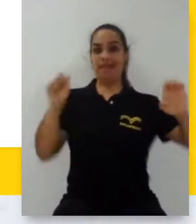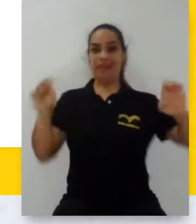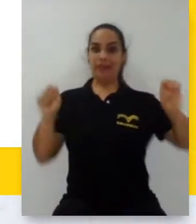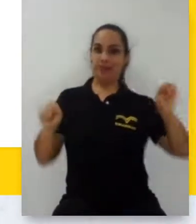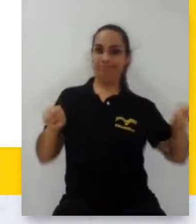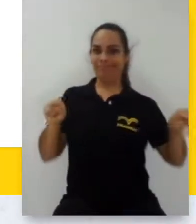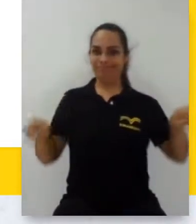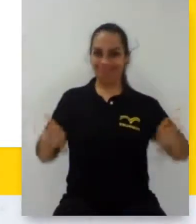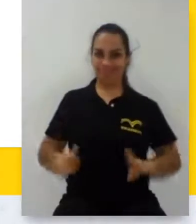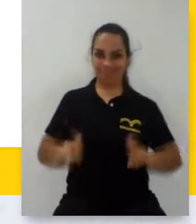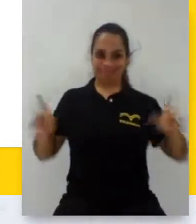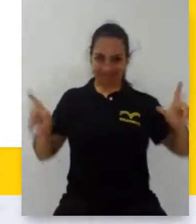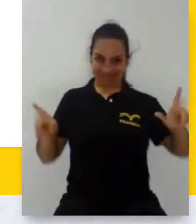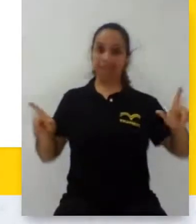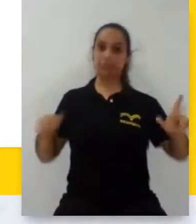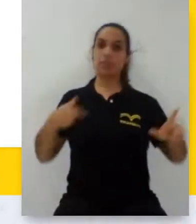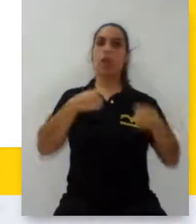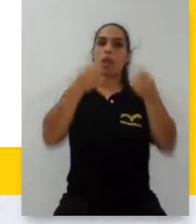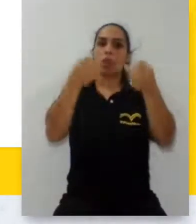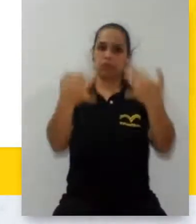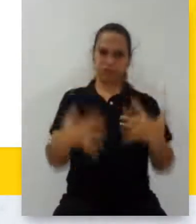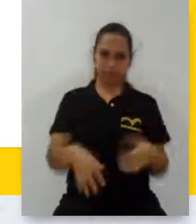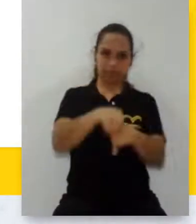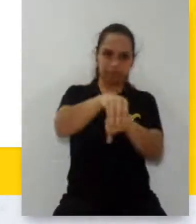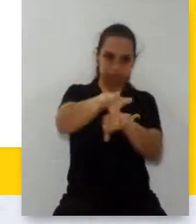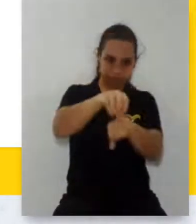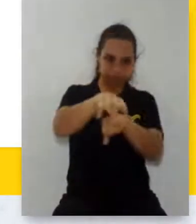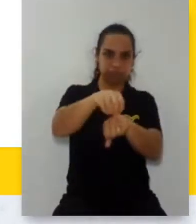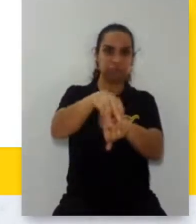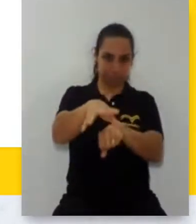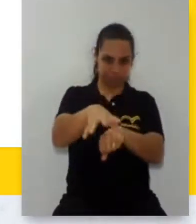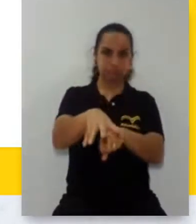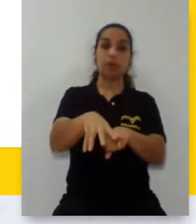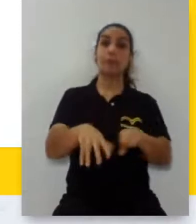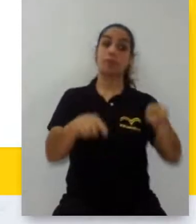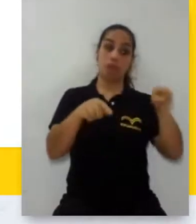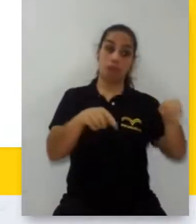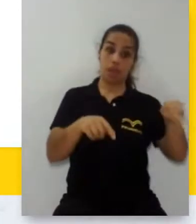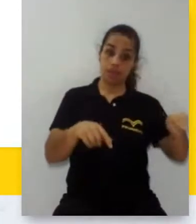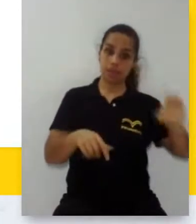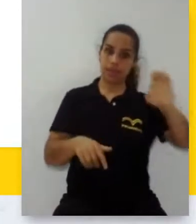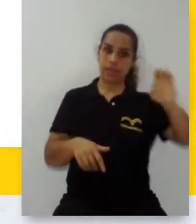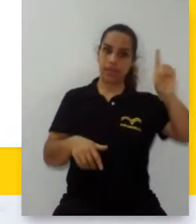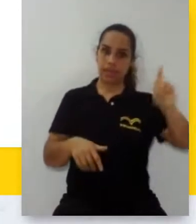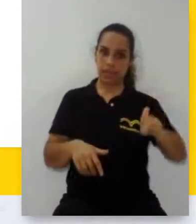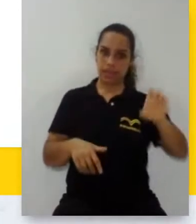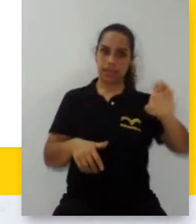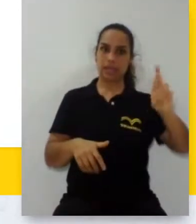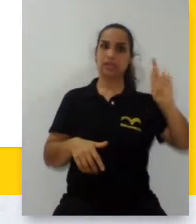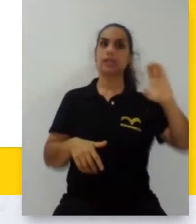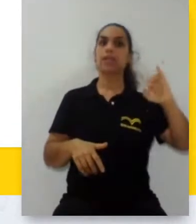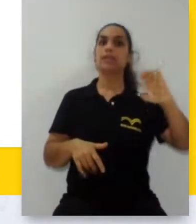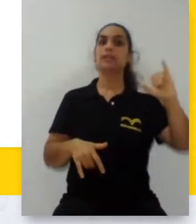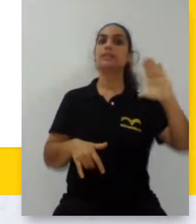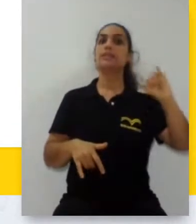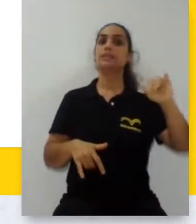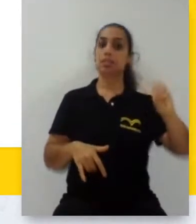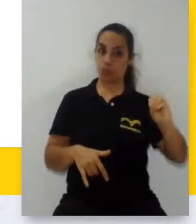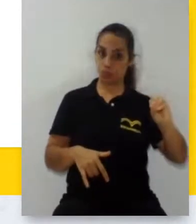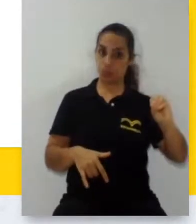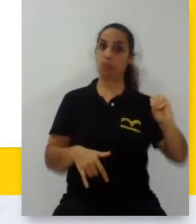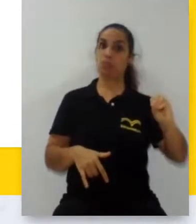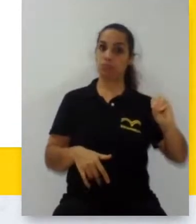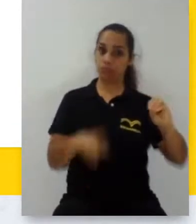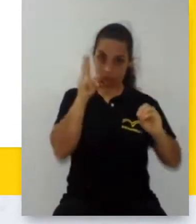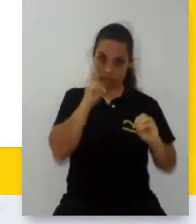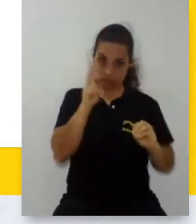são de exercício físico, tem que ser sistematizado, planejado, tem que ser algo organizado. A atividade física é tudo aquilo que você